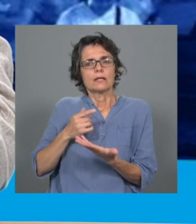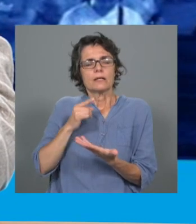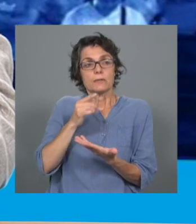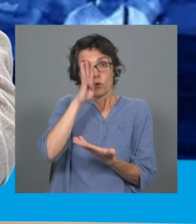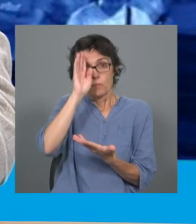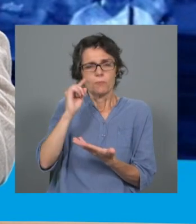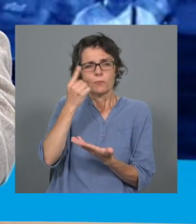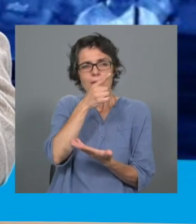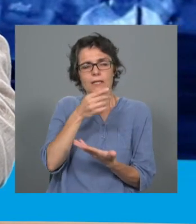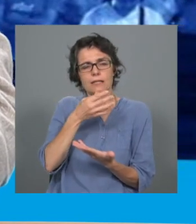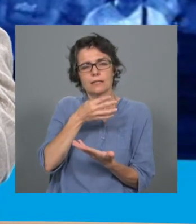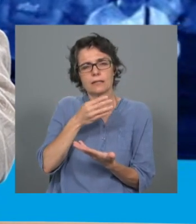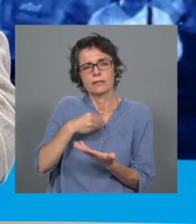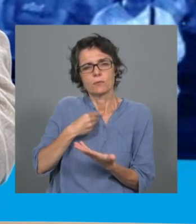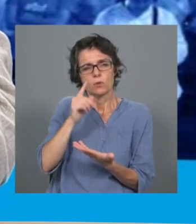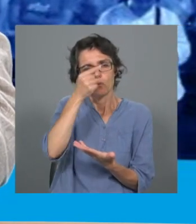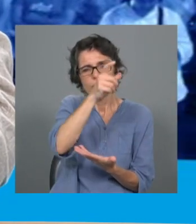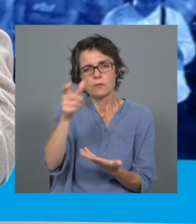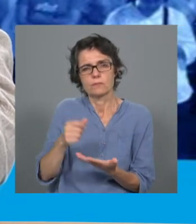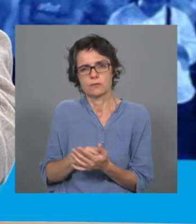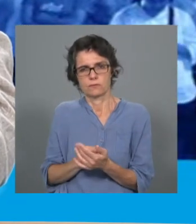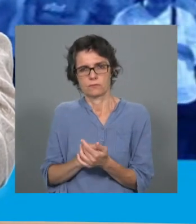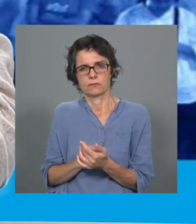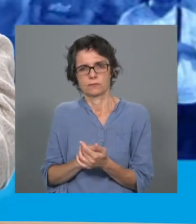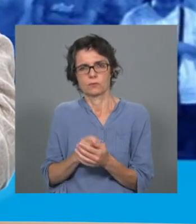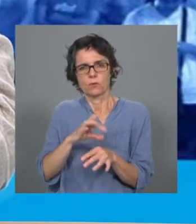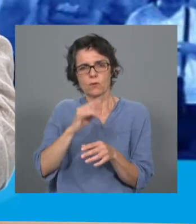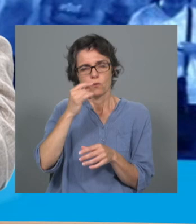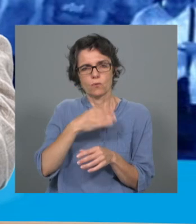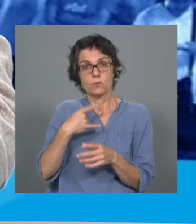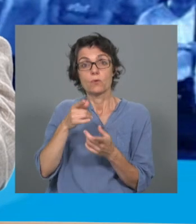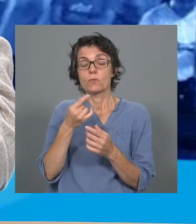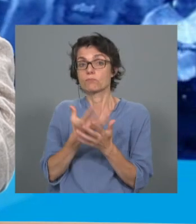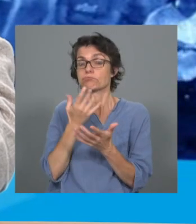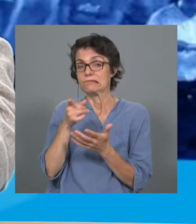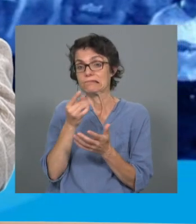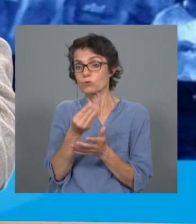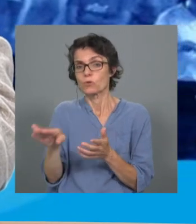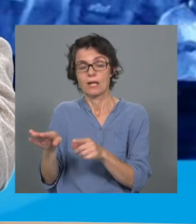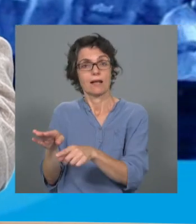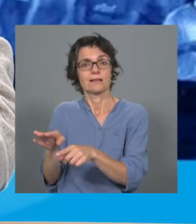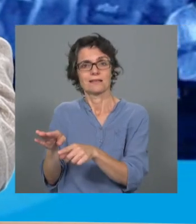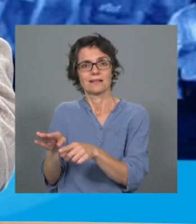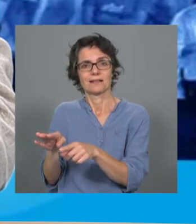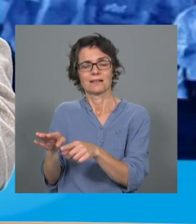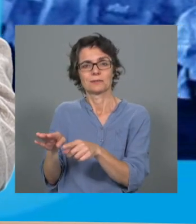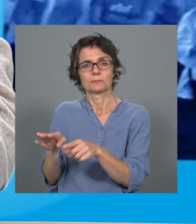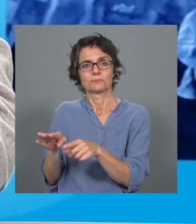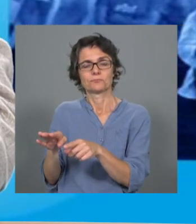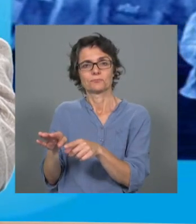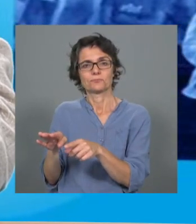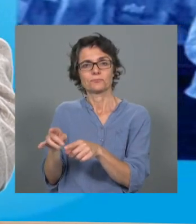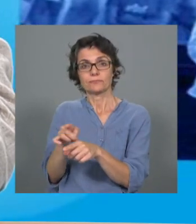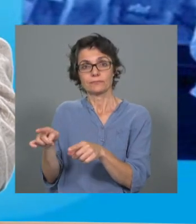pessoas que estão nesta situação, com quem ainda está pior. Uma imagem muito marcante com as crianças que estavam ao lado, não é?